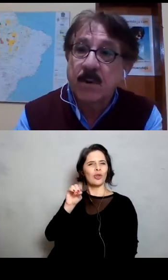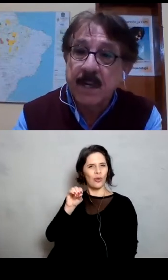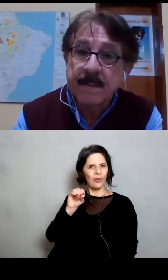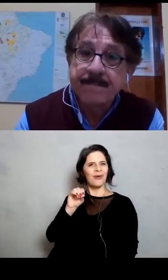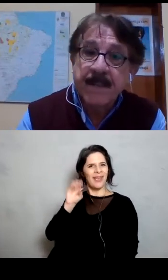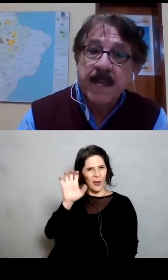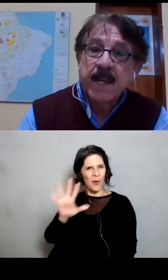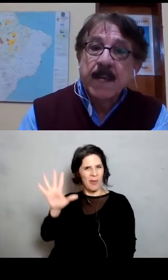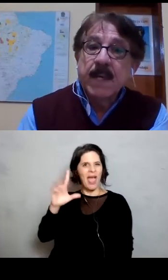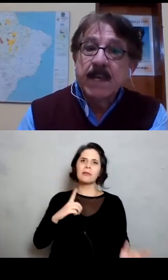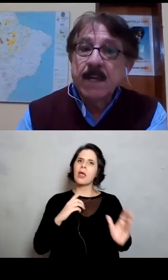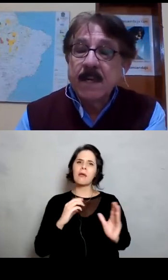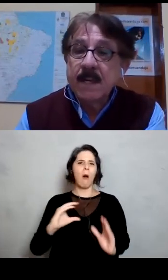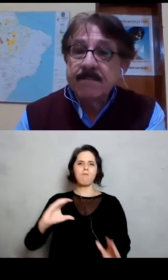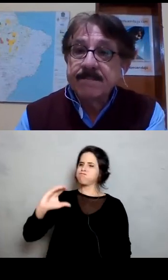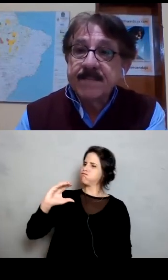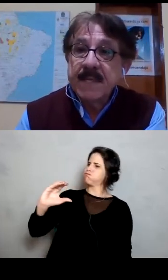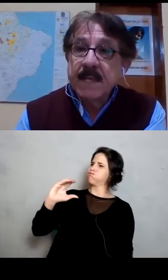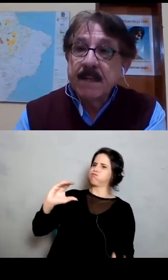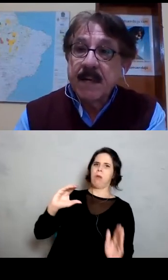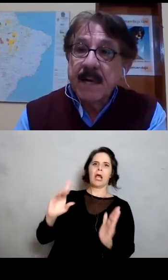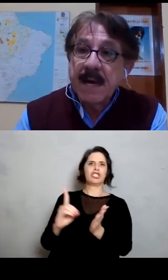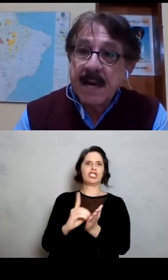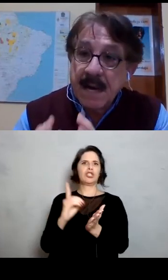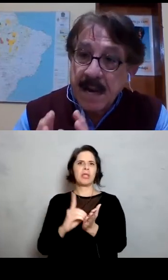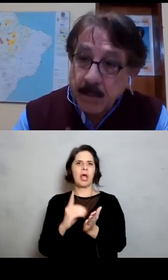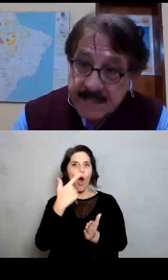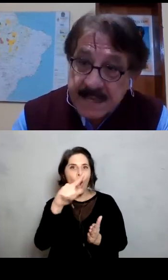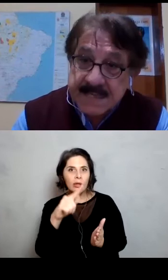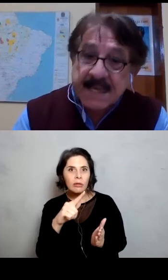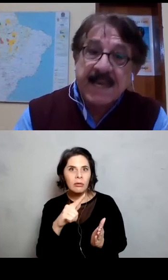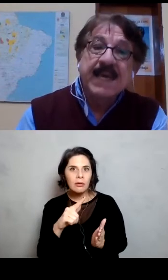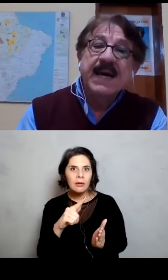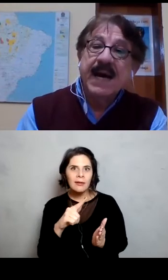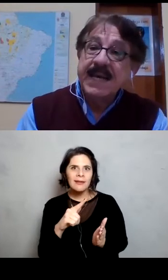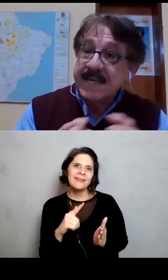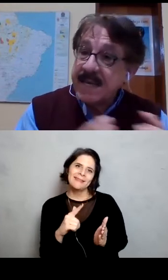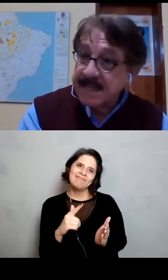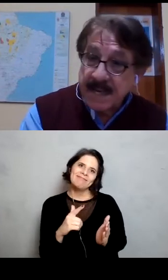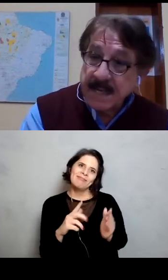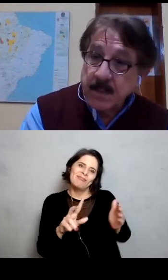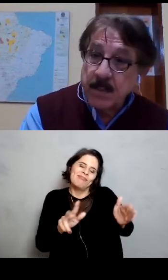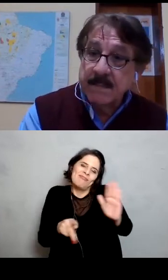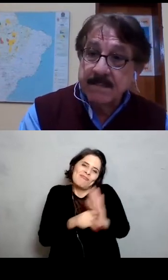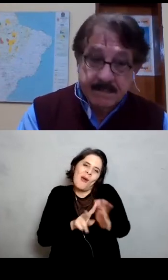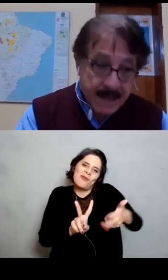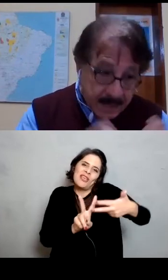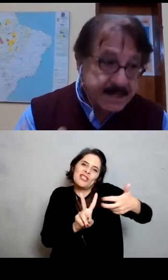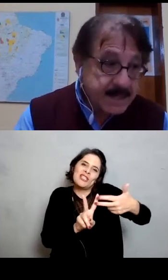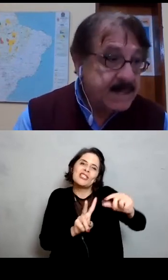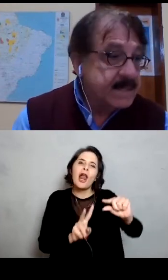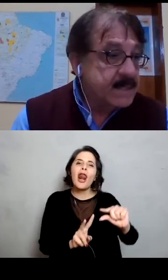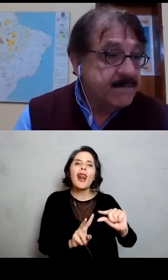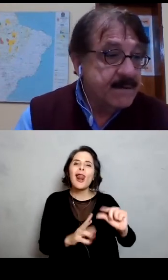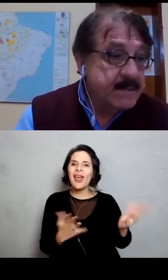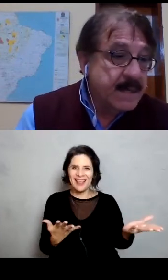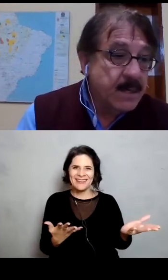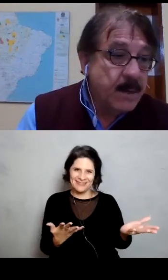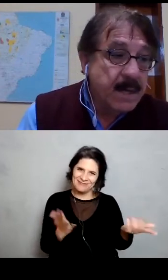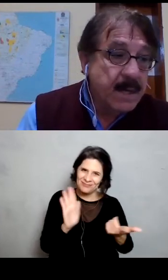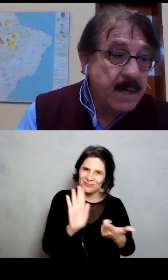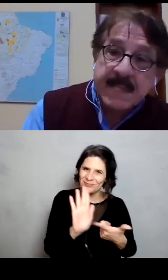de fato, nesse ponto de vista, a gente vai dizer, puxa, realmente, as línguas indo-europeias têm dicionários enormes, e os dicionários de